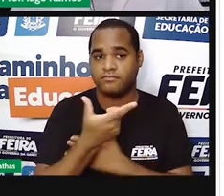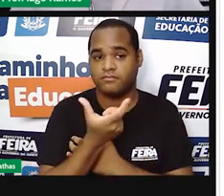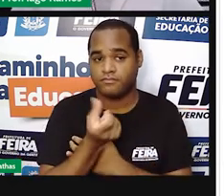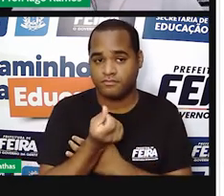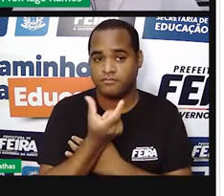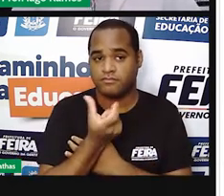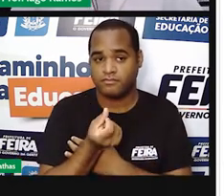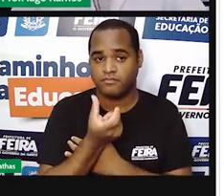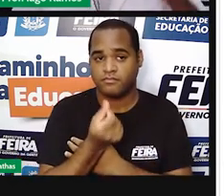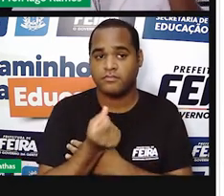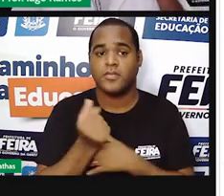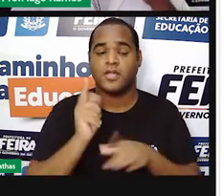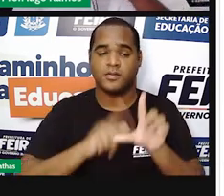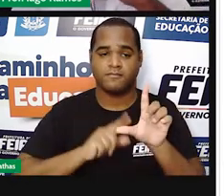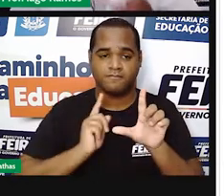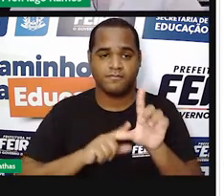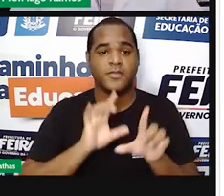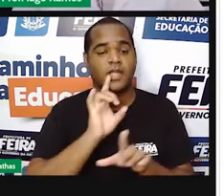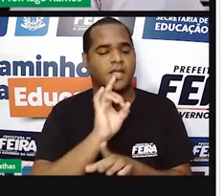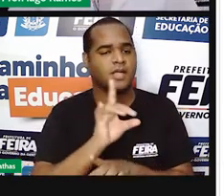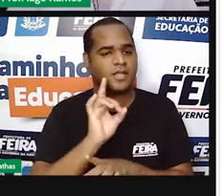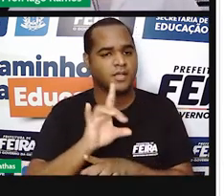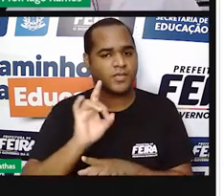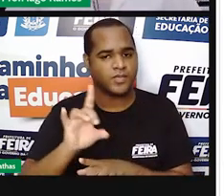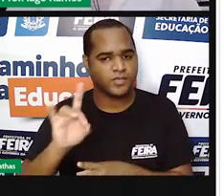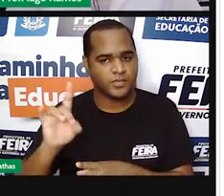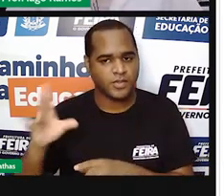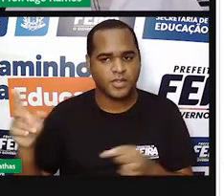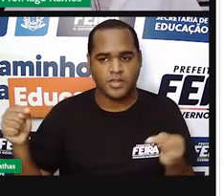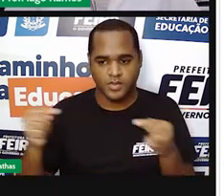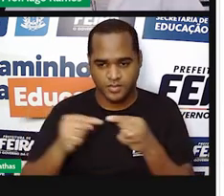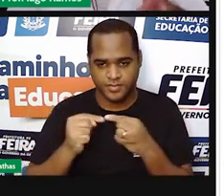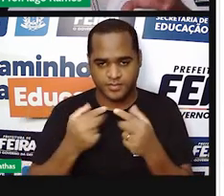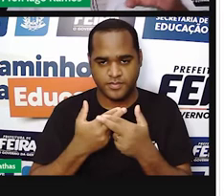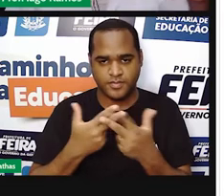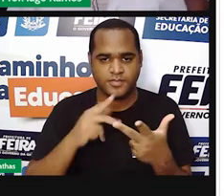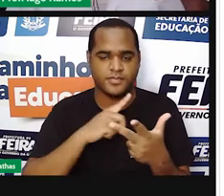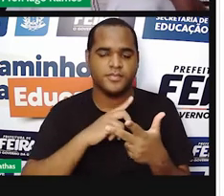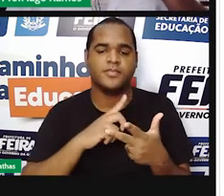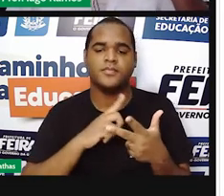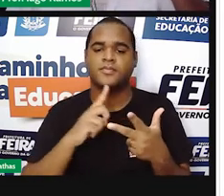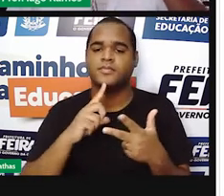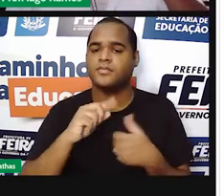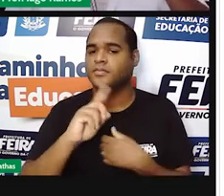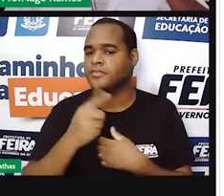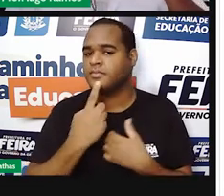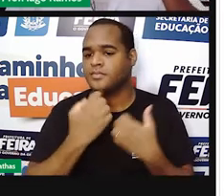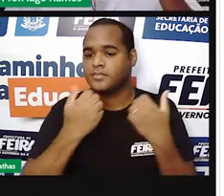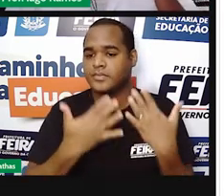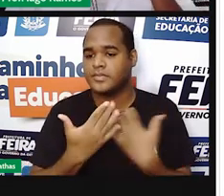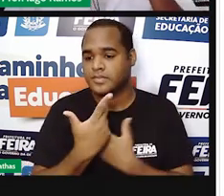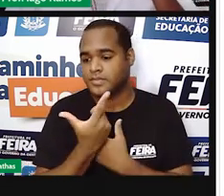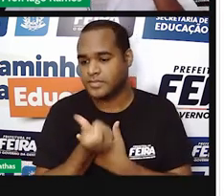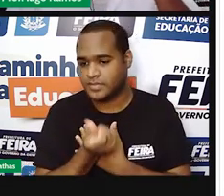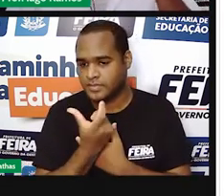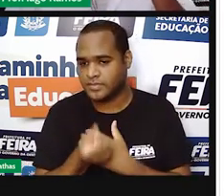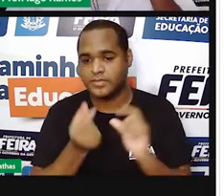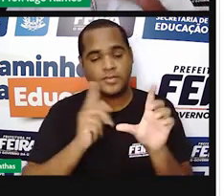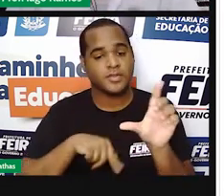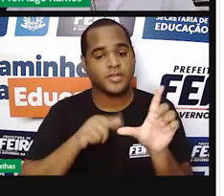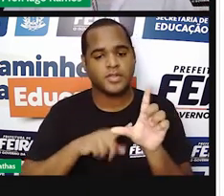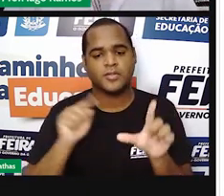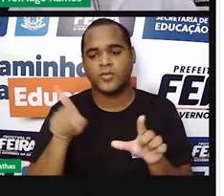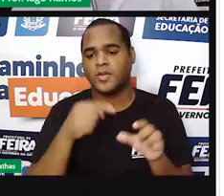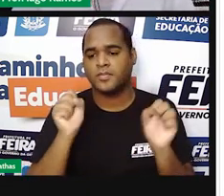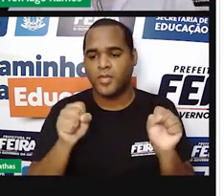26 Ah não para cada letra ali é a gente tem ali ó 26 letras